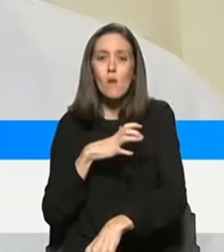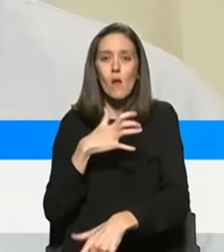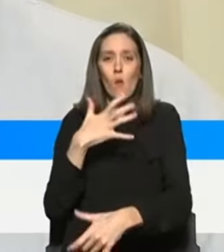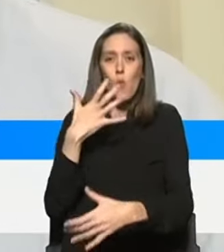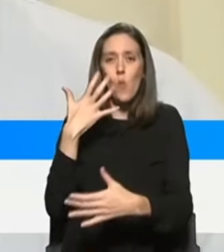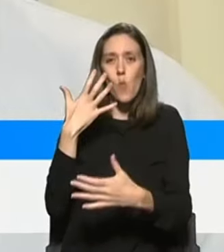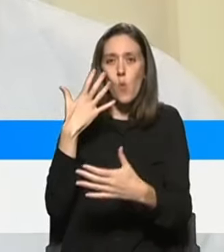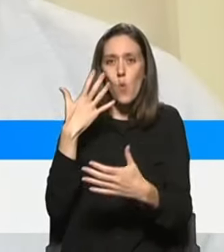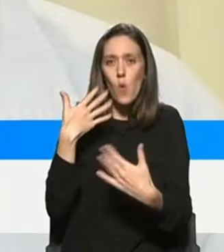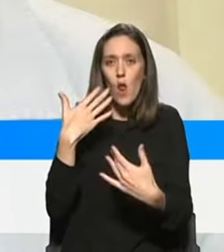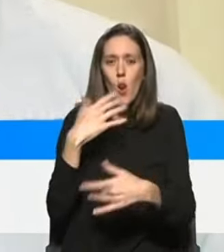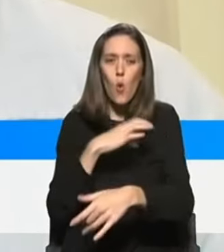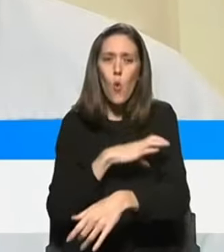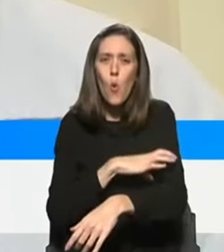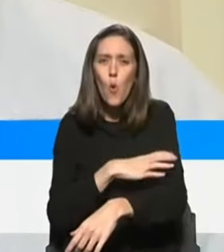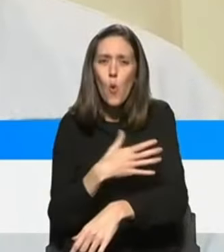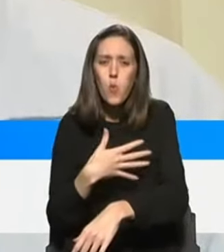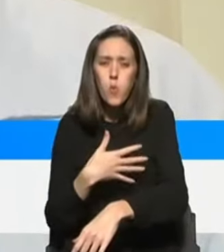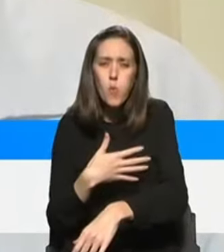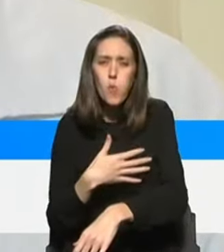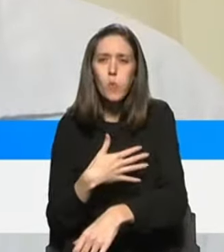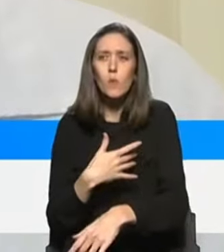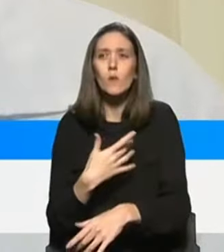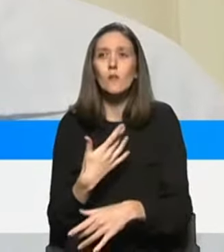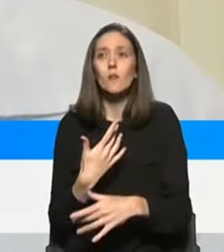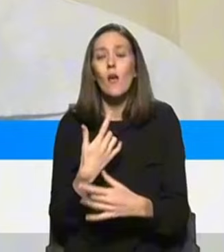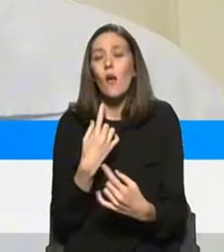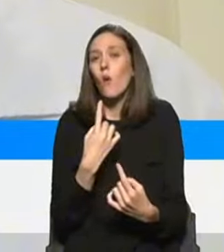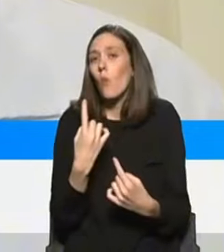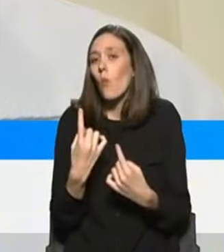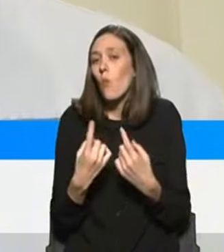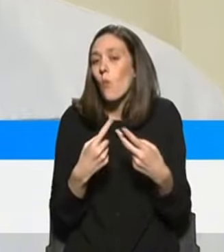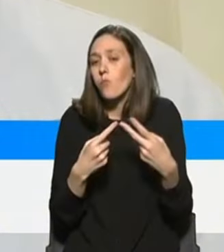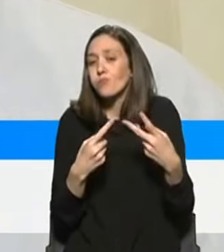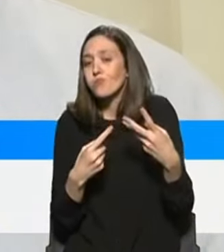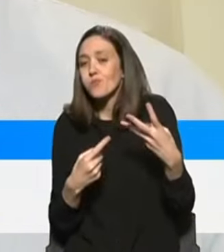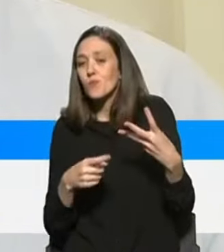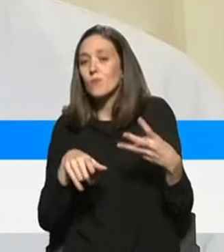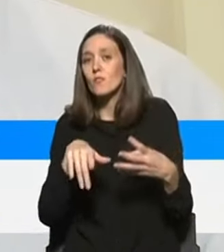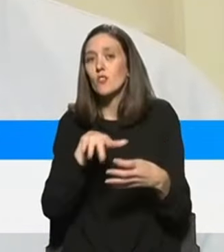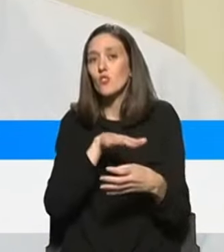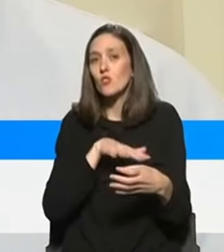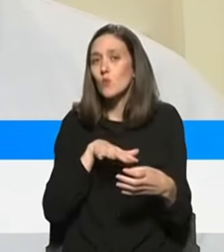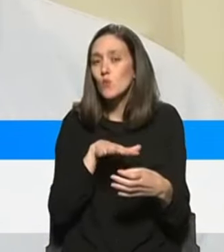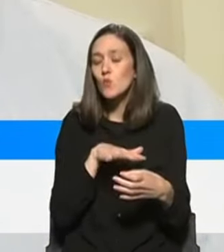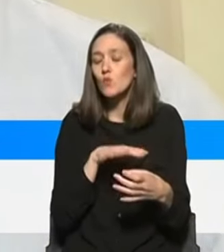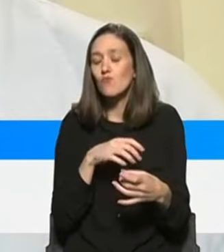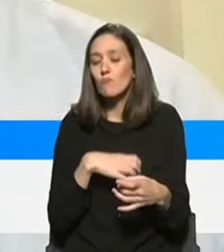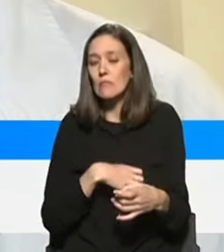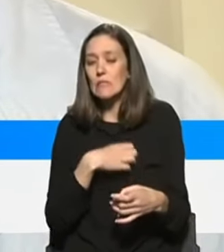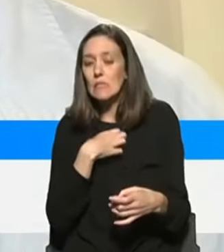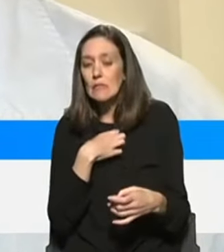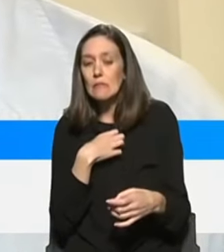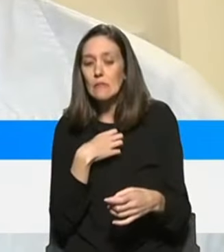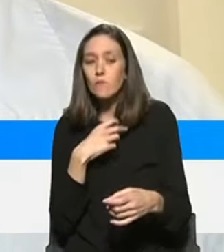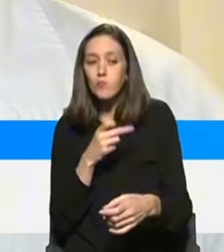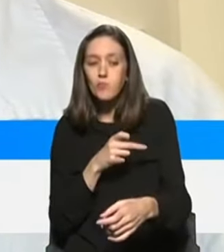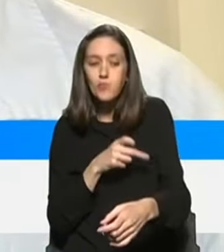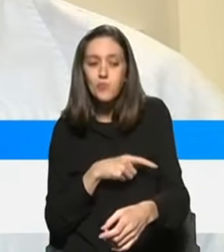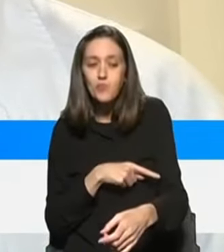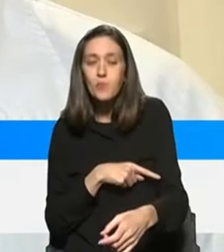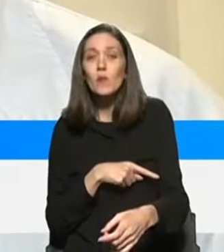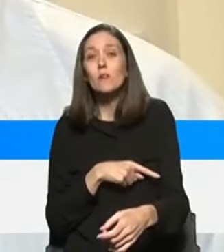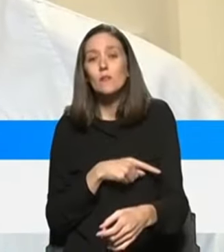na própria articulação e até do rubor. Qualquer uma dessas situações, qualquer um desses sinais e sintomas devem